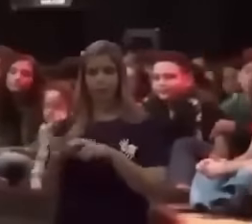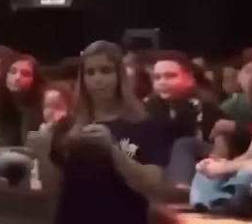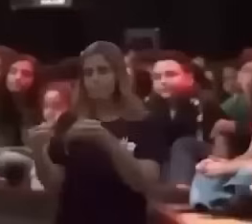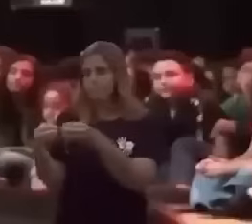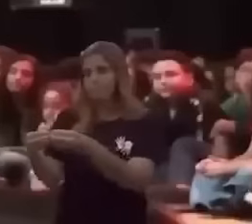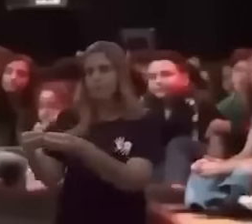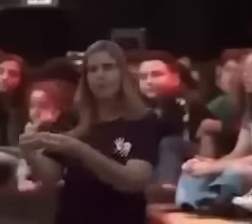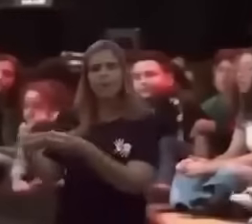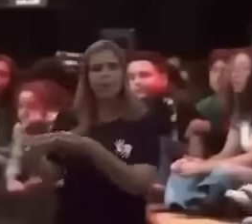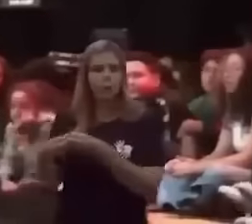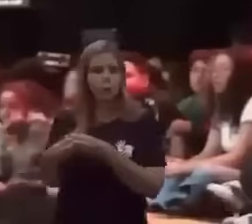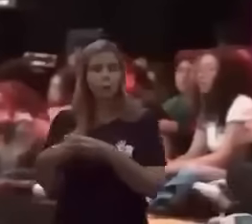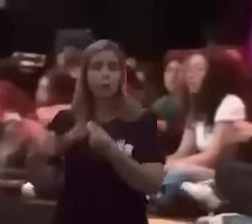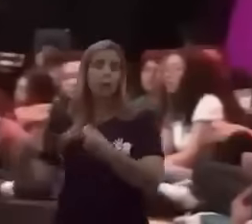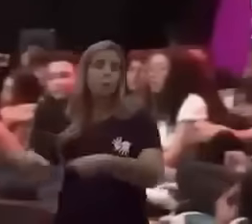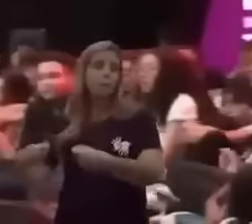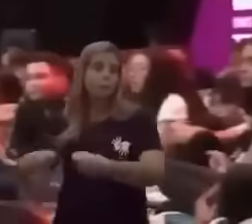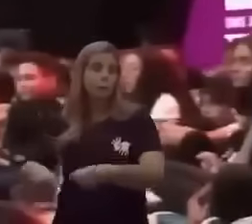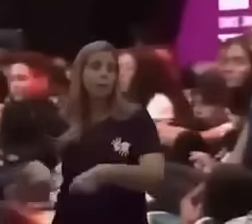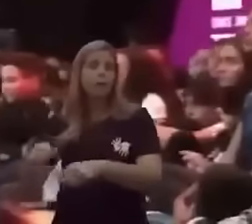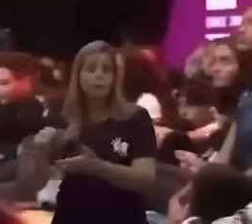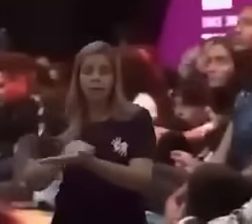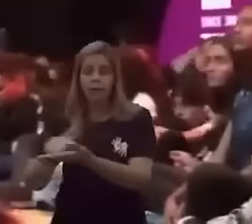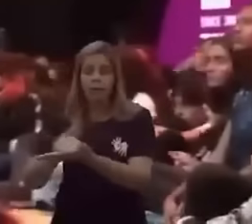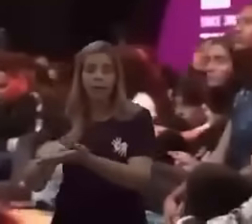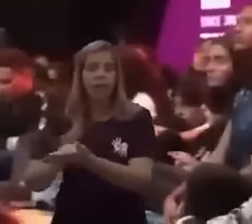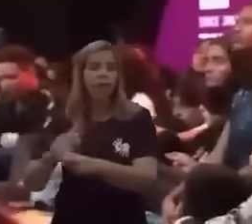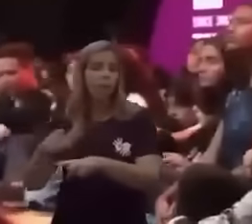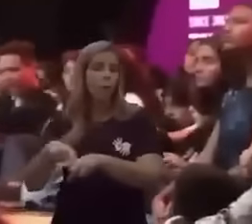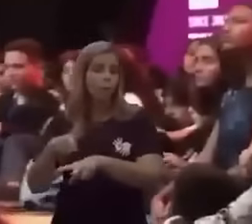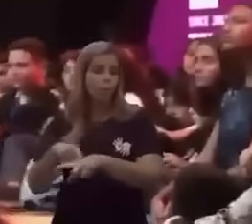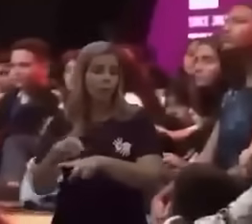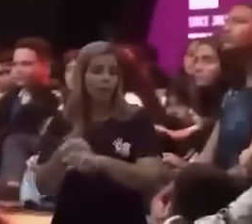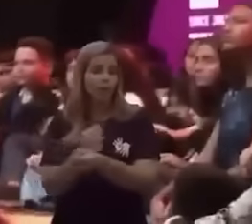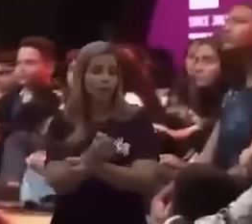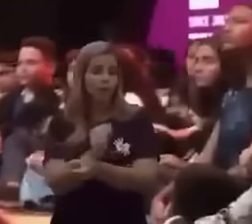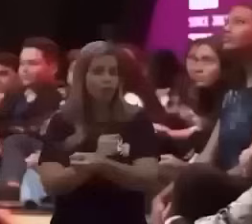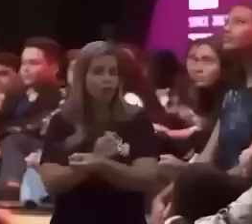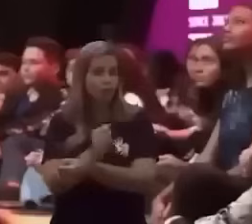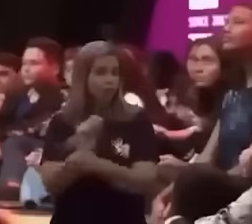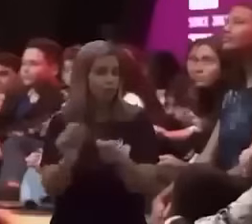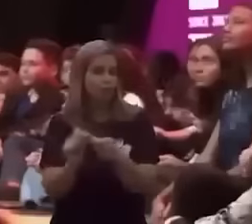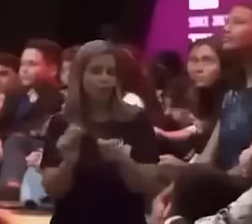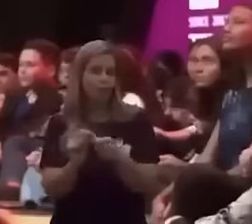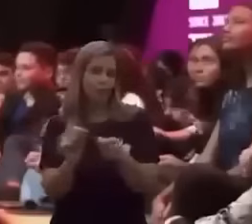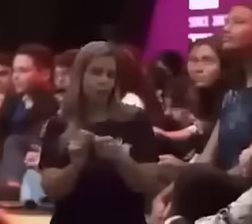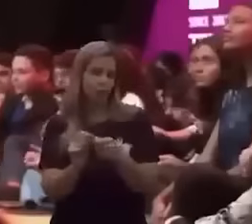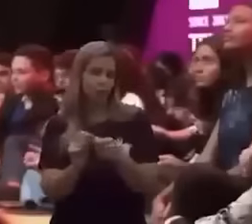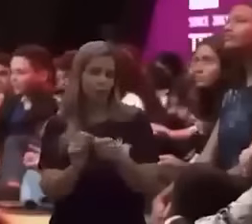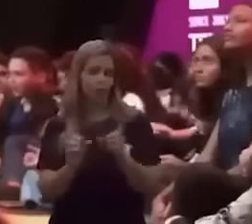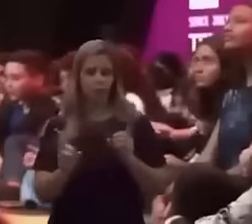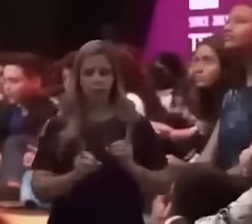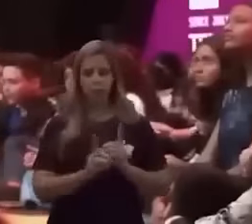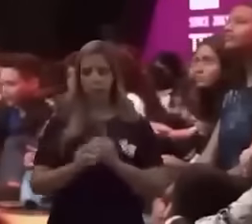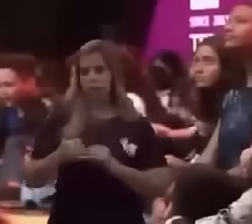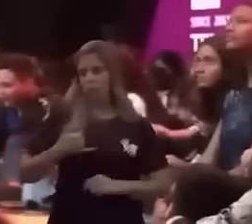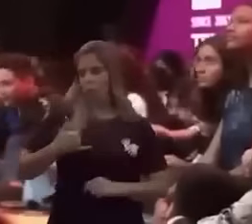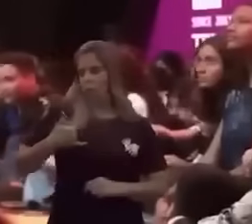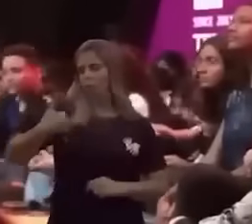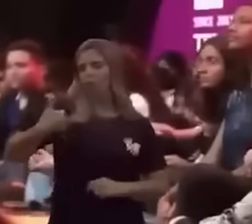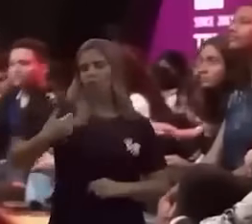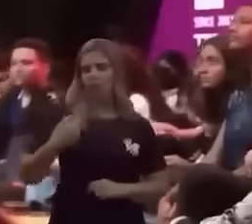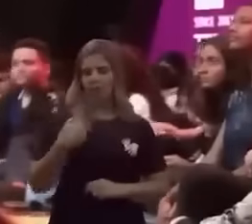Mas lavar os pés era um trabalho de escravo, e os discípulos eram muito orgulhosos para lavar os pés uns dos outros, ou até mesmo os seus